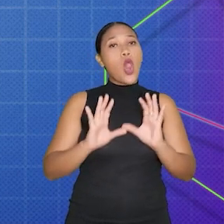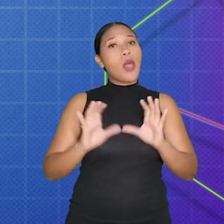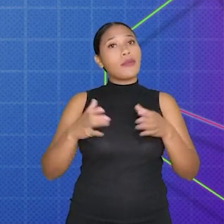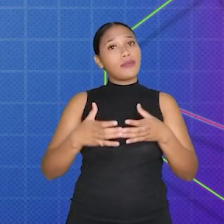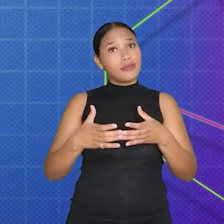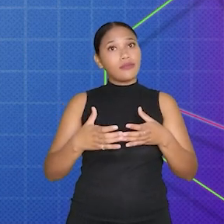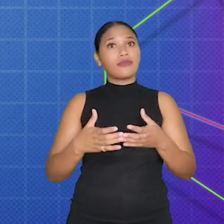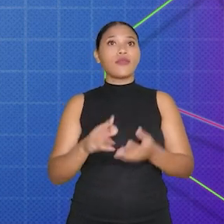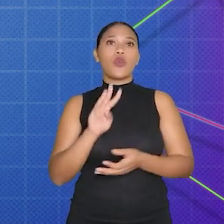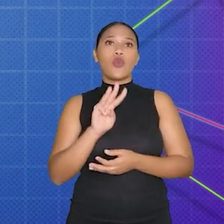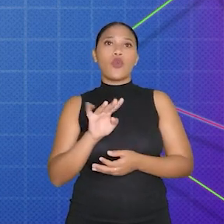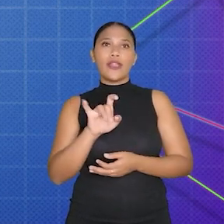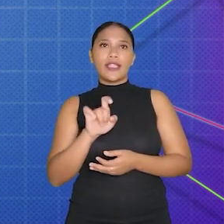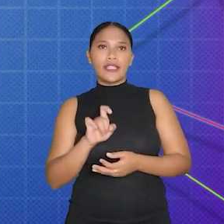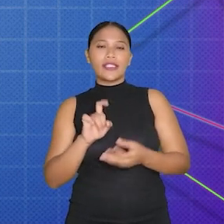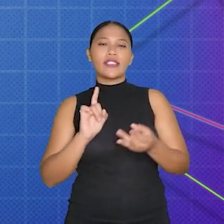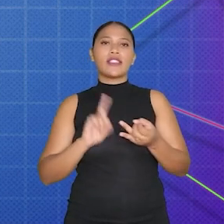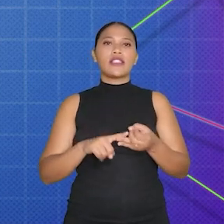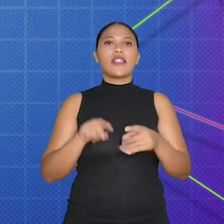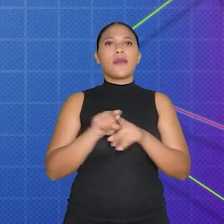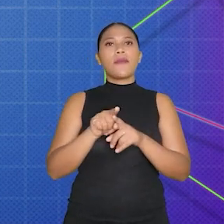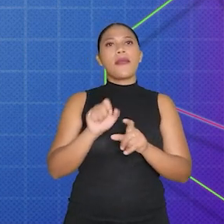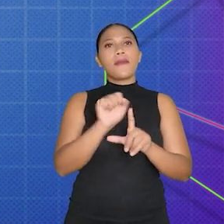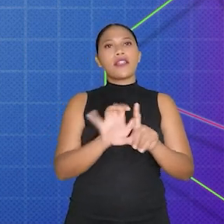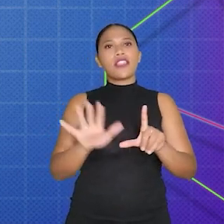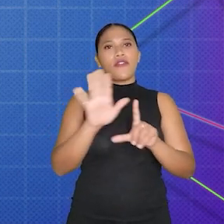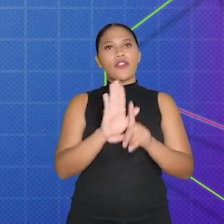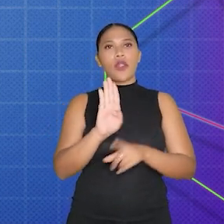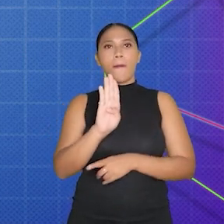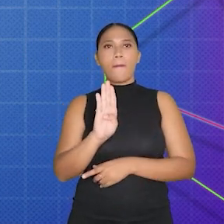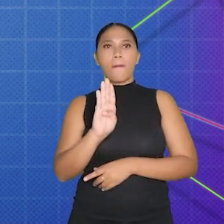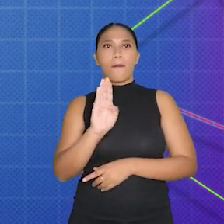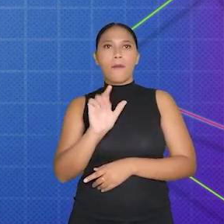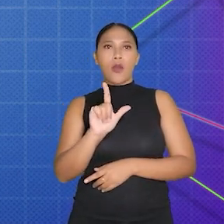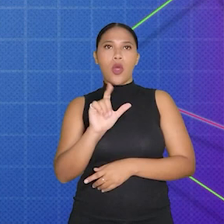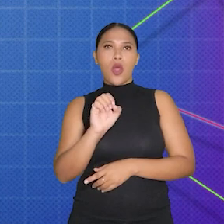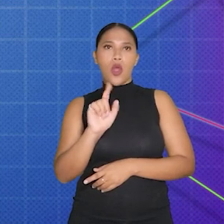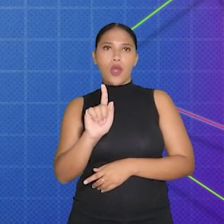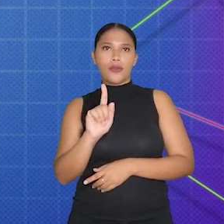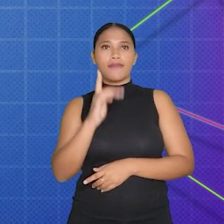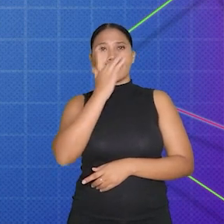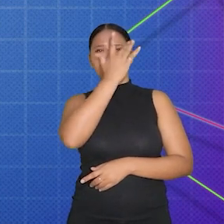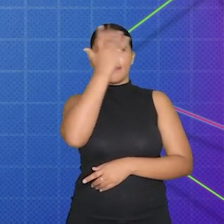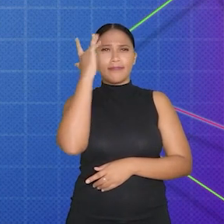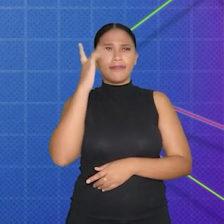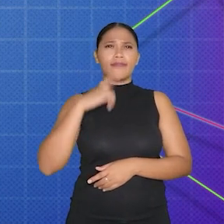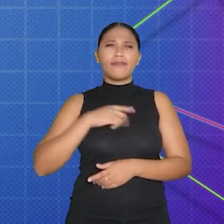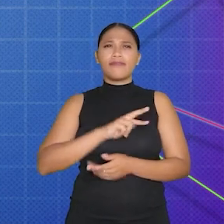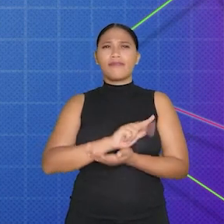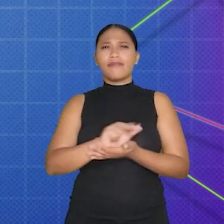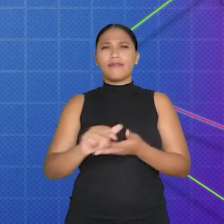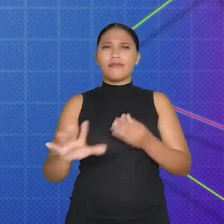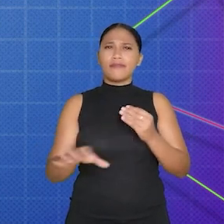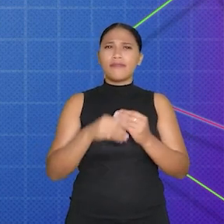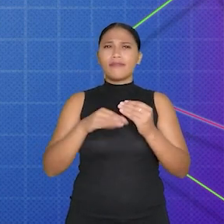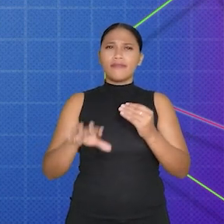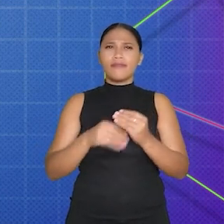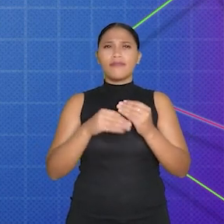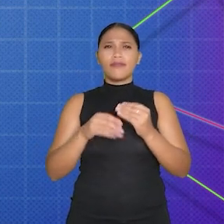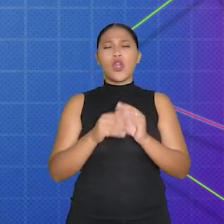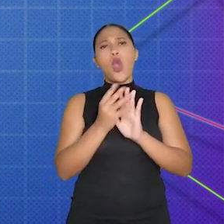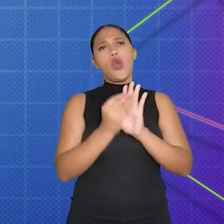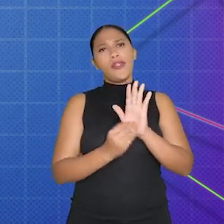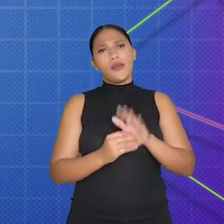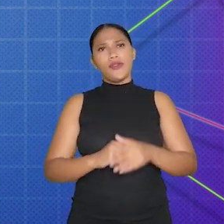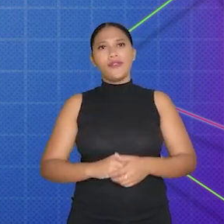de edição colaborativa, como wikis, fóruns de discussão e plataformas de blogs, que permitem que várias pessoas contribuam para a